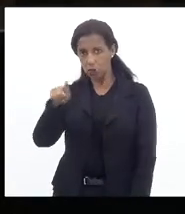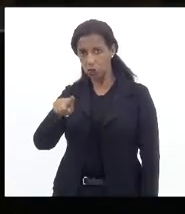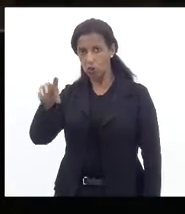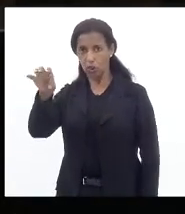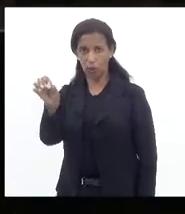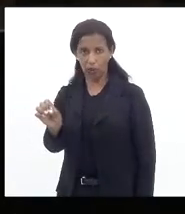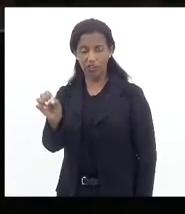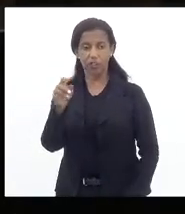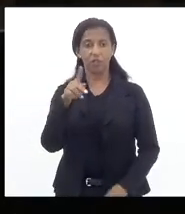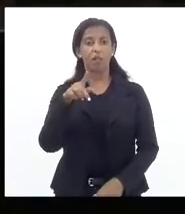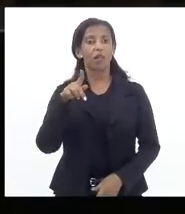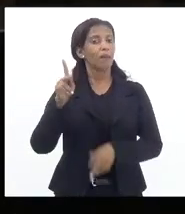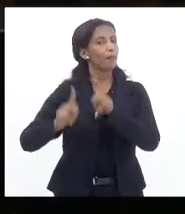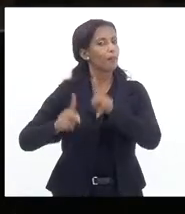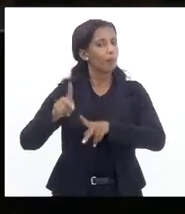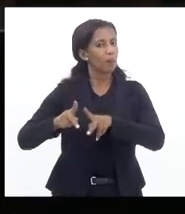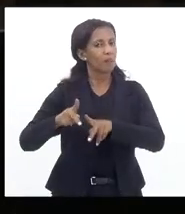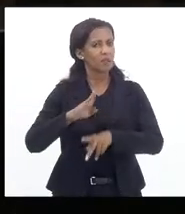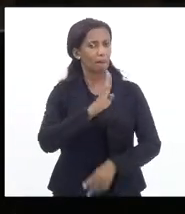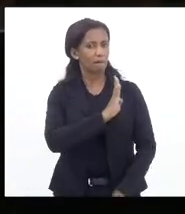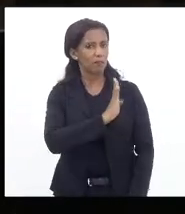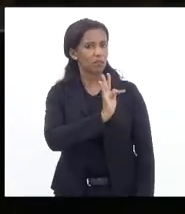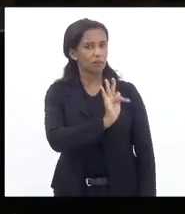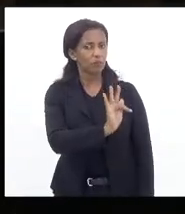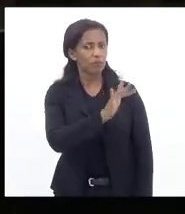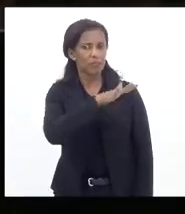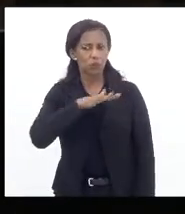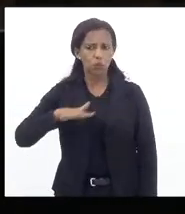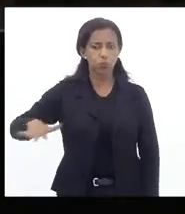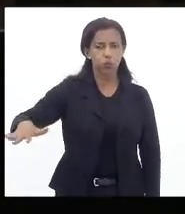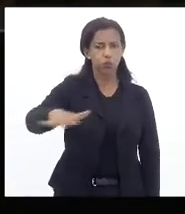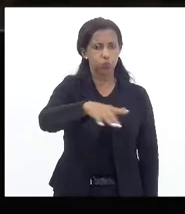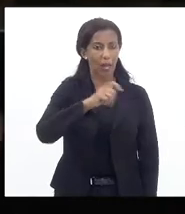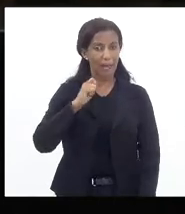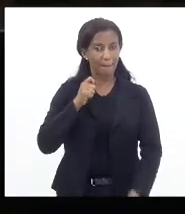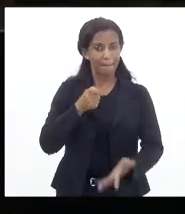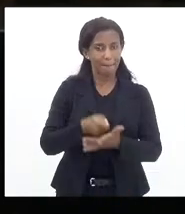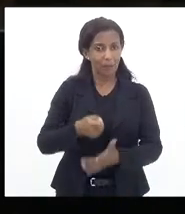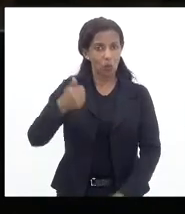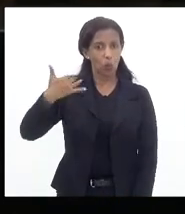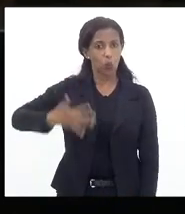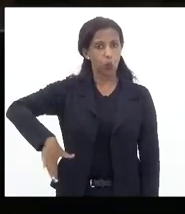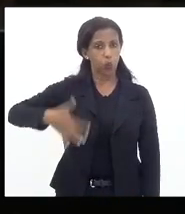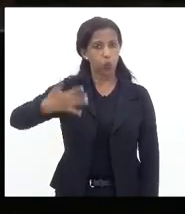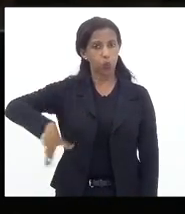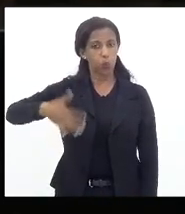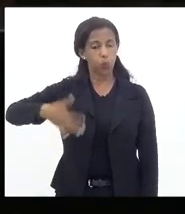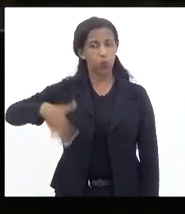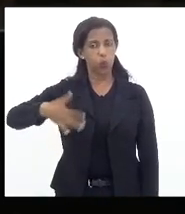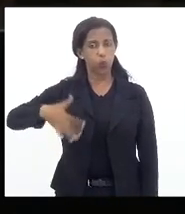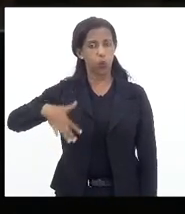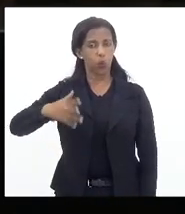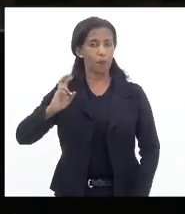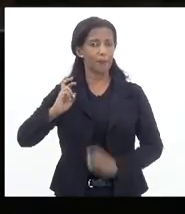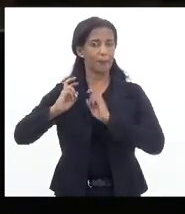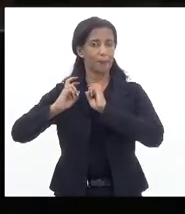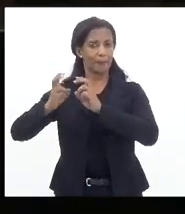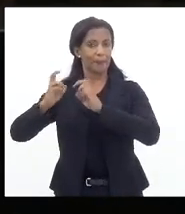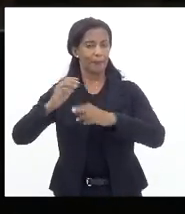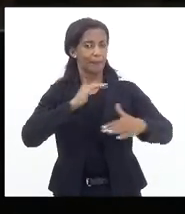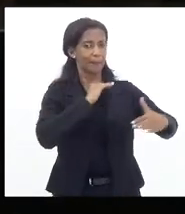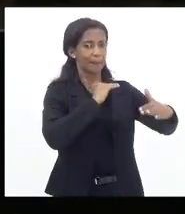a nossa população da passada Fluminense que paga a tarifa cara do sistema Ferroviário